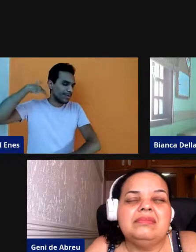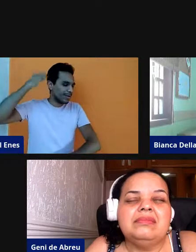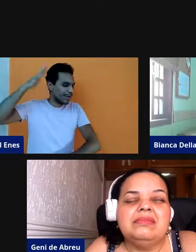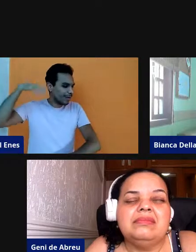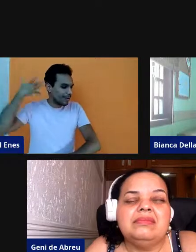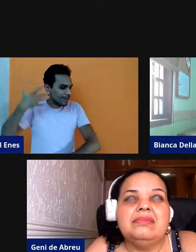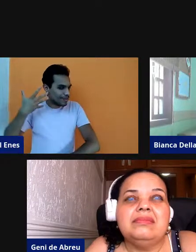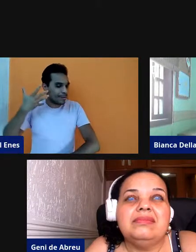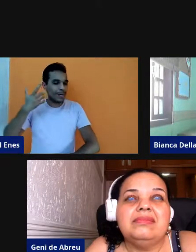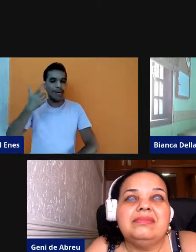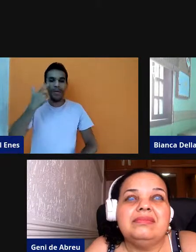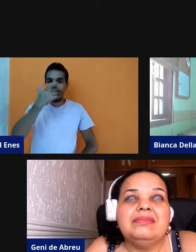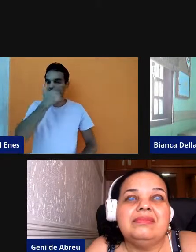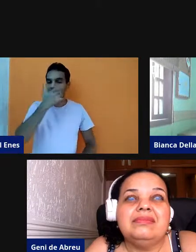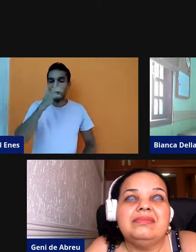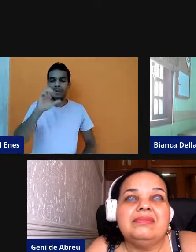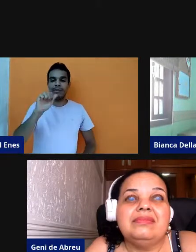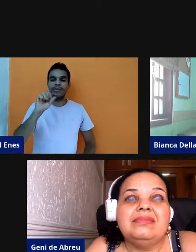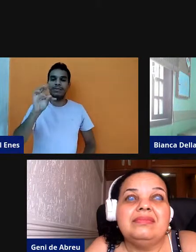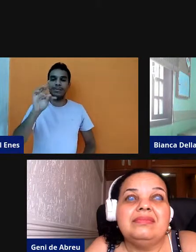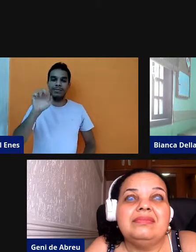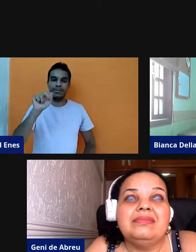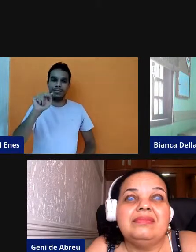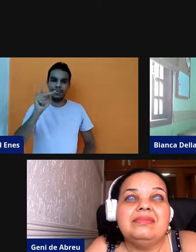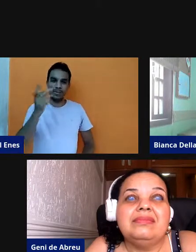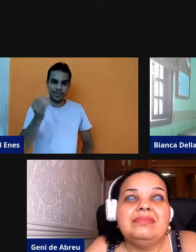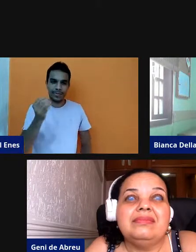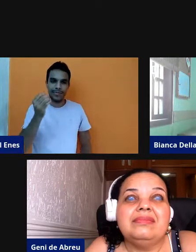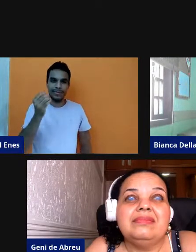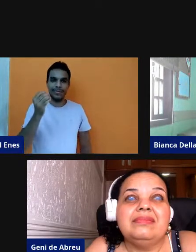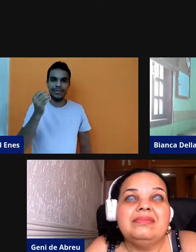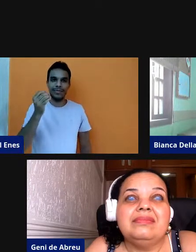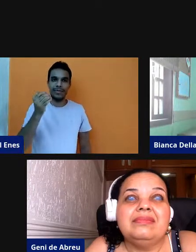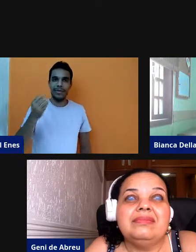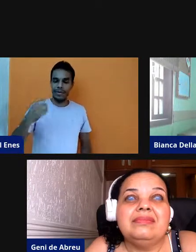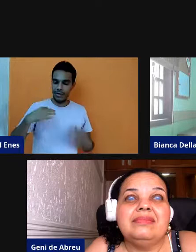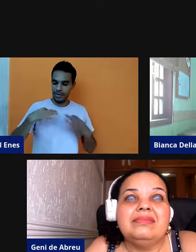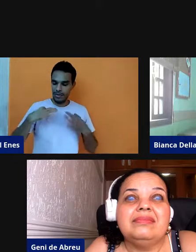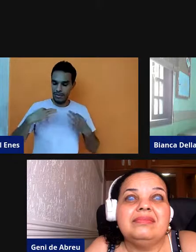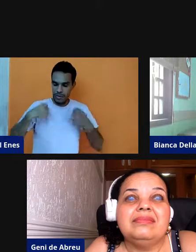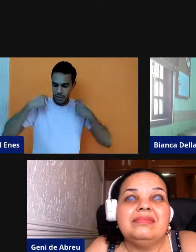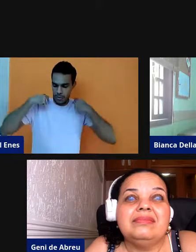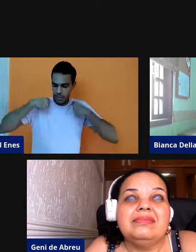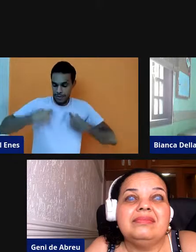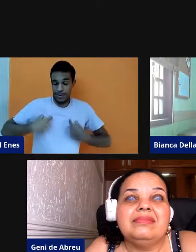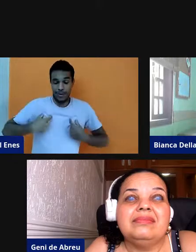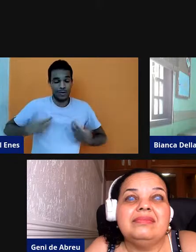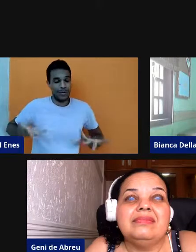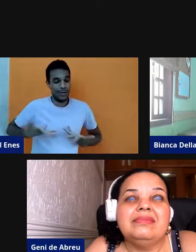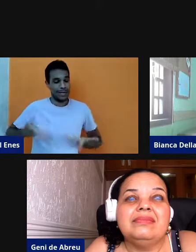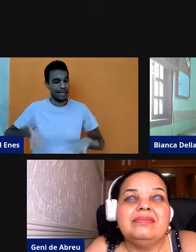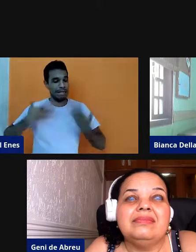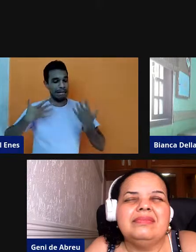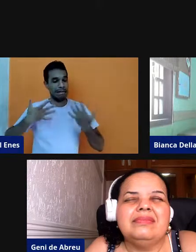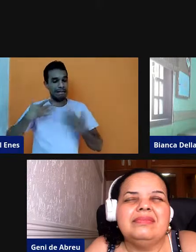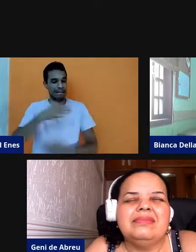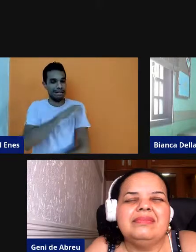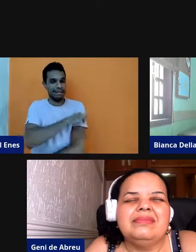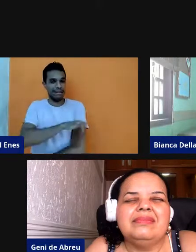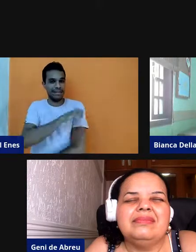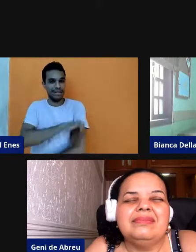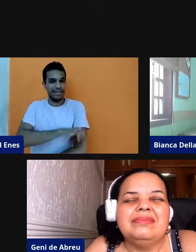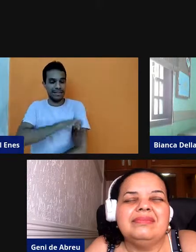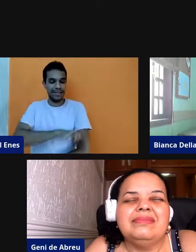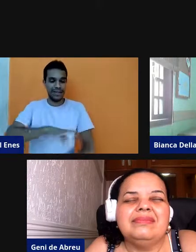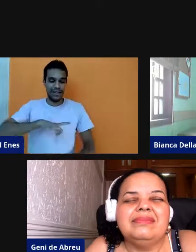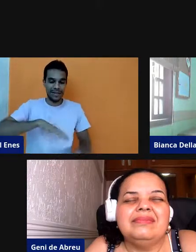enrolados, olhos castanhos. Estou aqui hoje de camiseta porque está muito quente no Rio de Janeiro. Estou aqui no meu escritório de